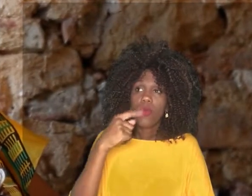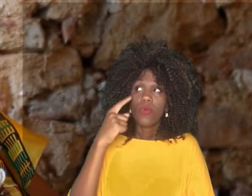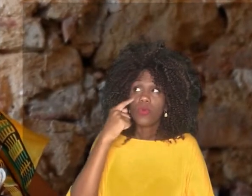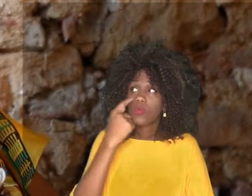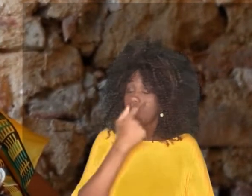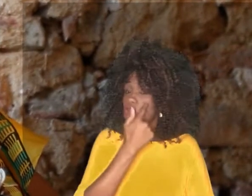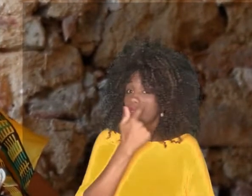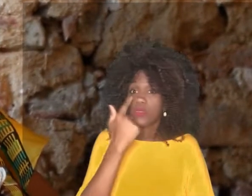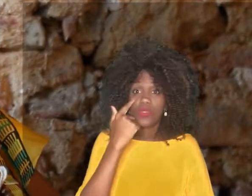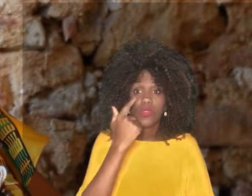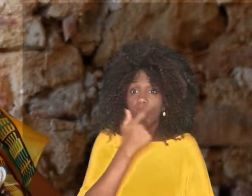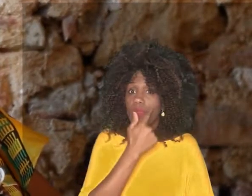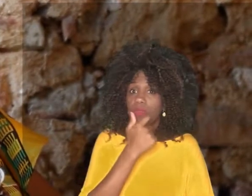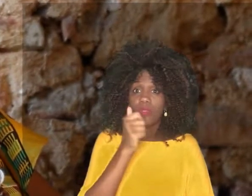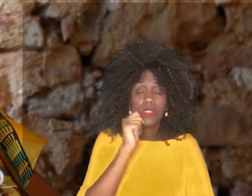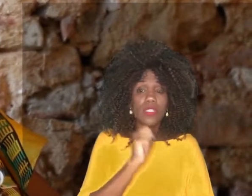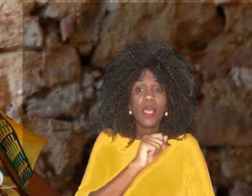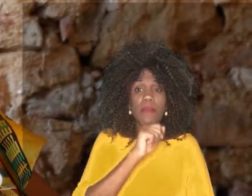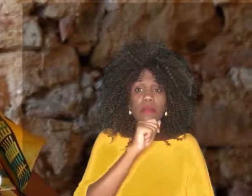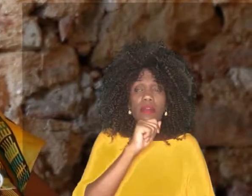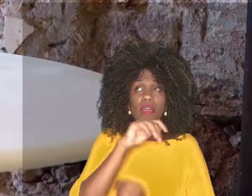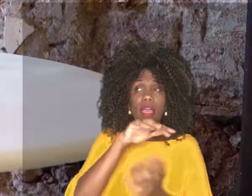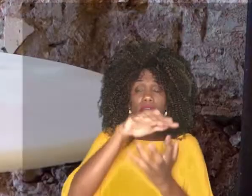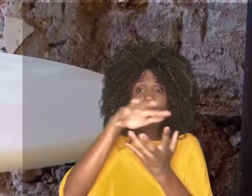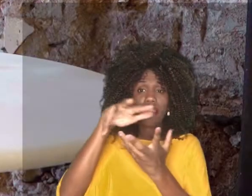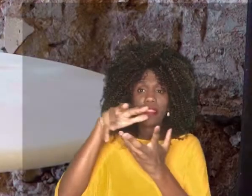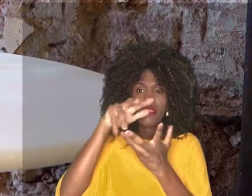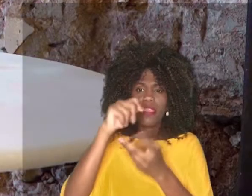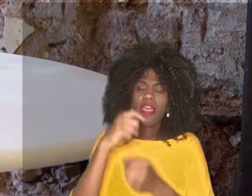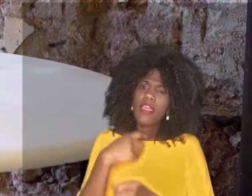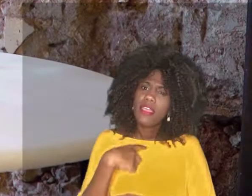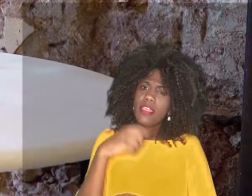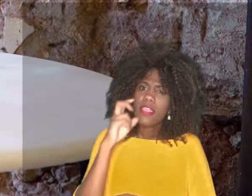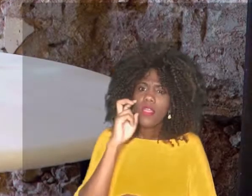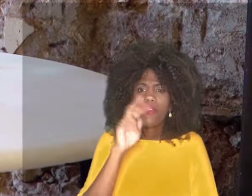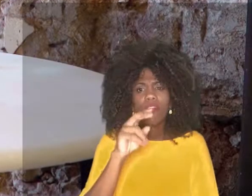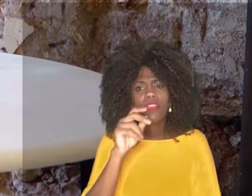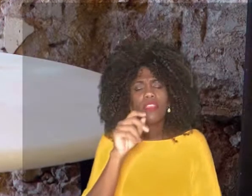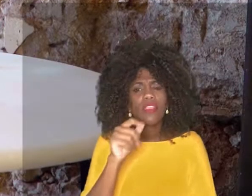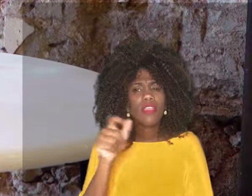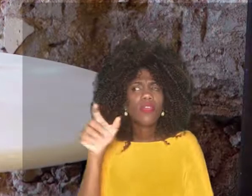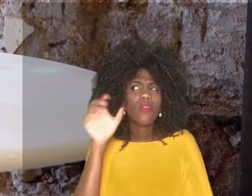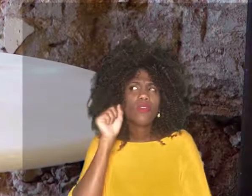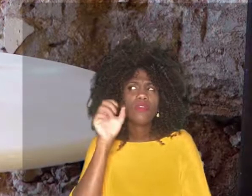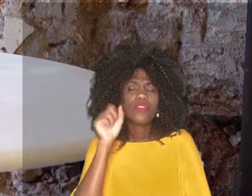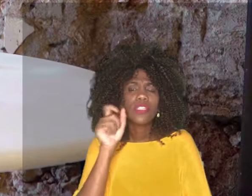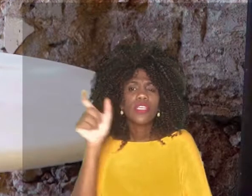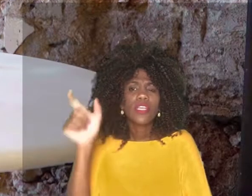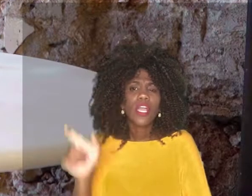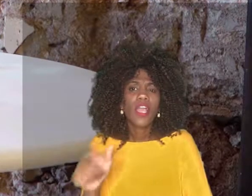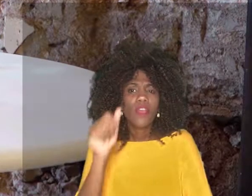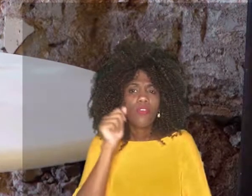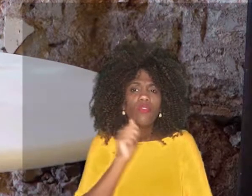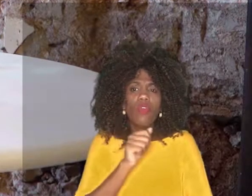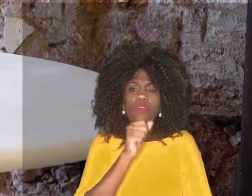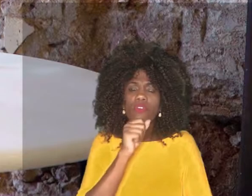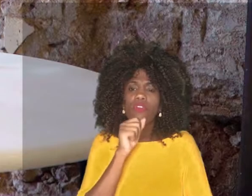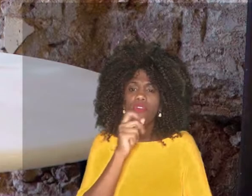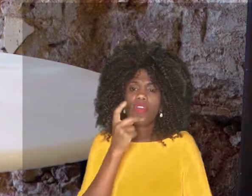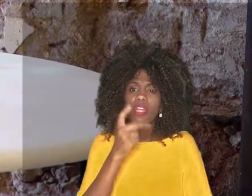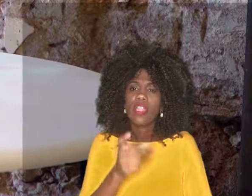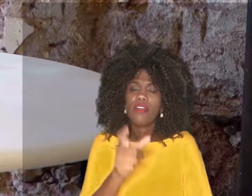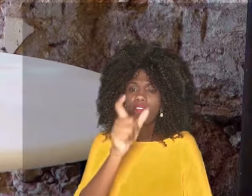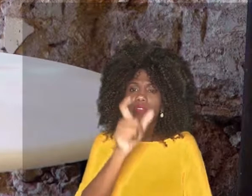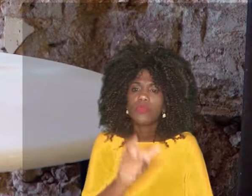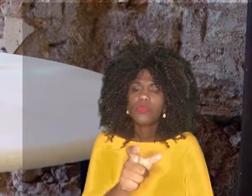da mãe, ou seja, são os olhos da terra. E eu ouvi a vovó falar, né, do povo